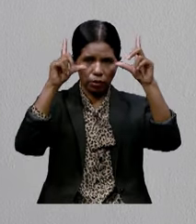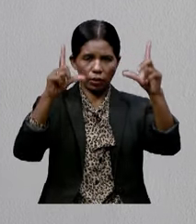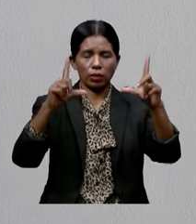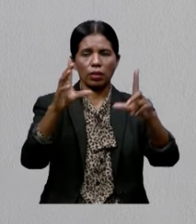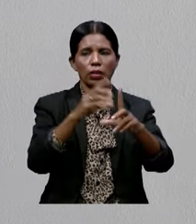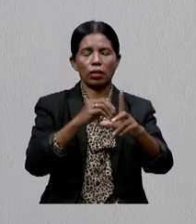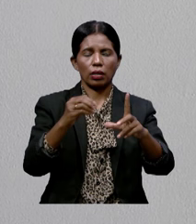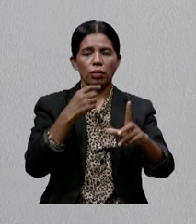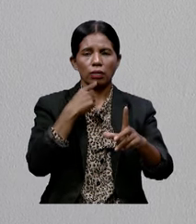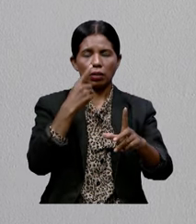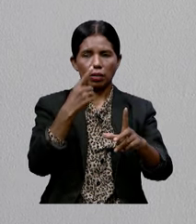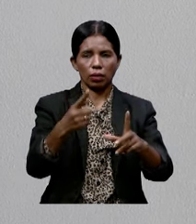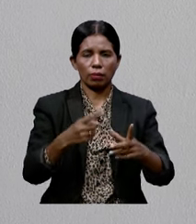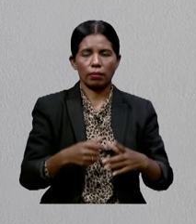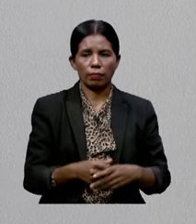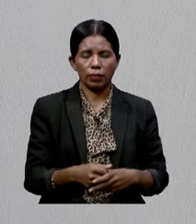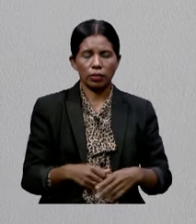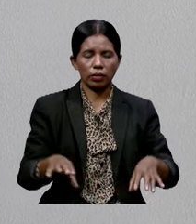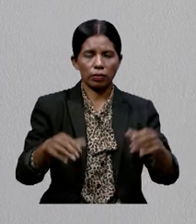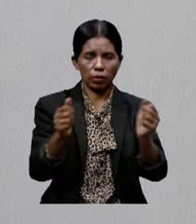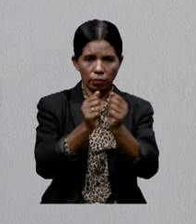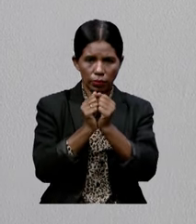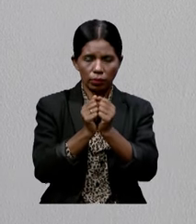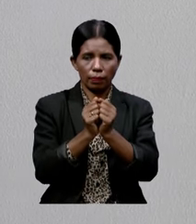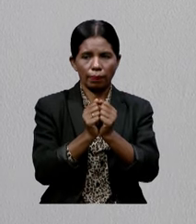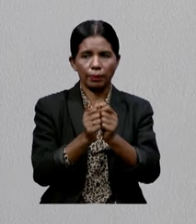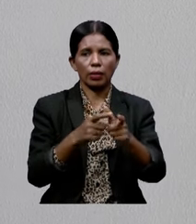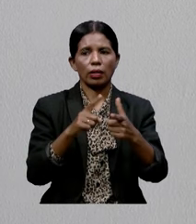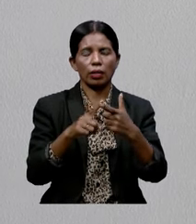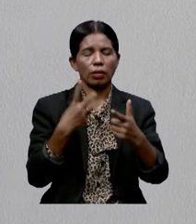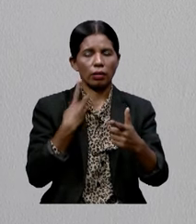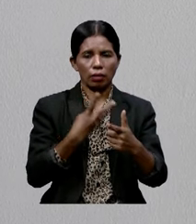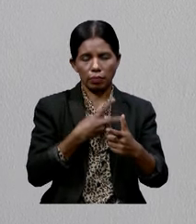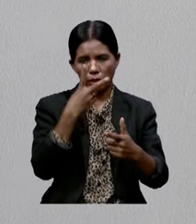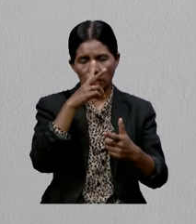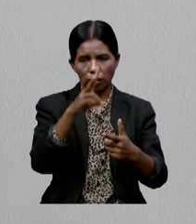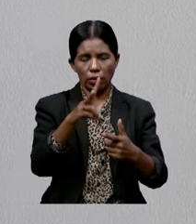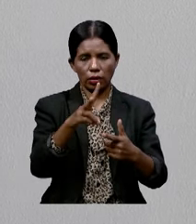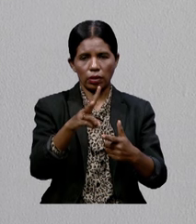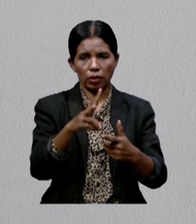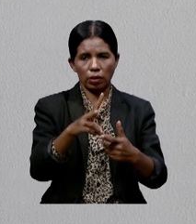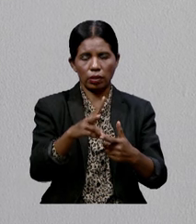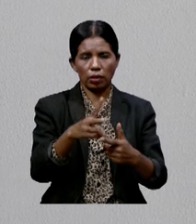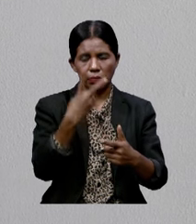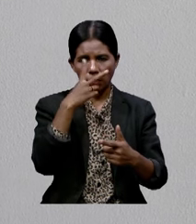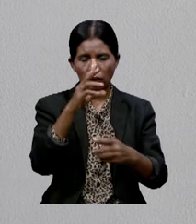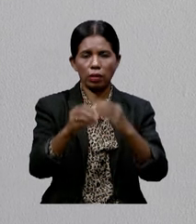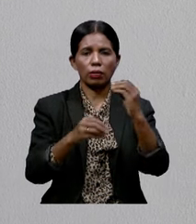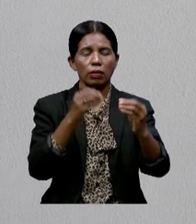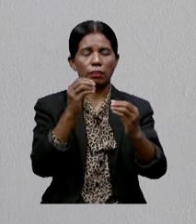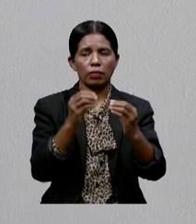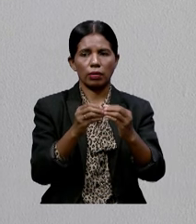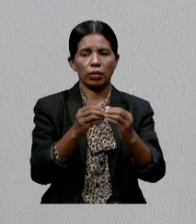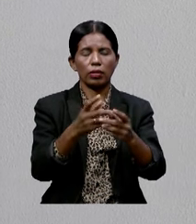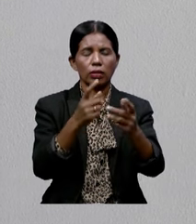or requires in terms of cooperation. But in terms of bilateral relation, our relation is